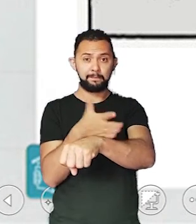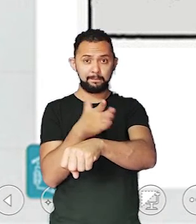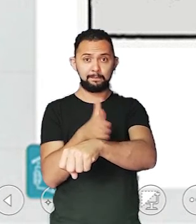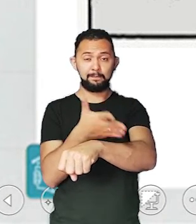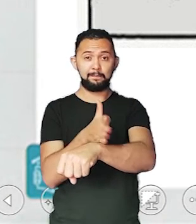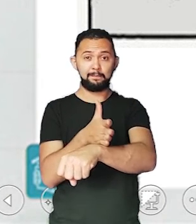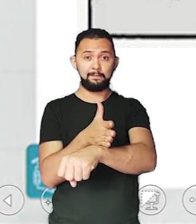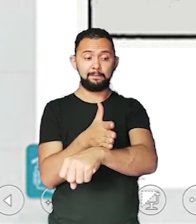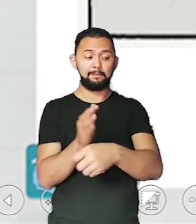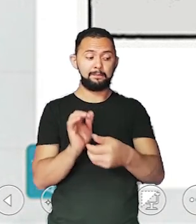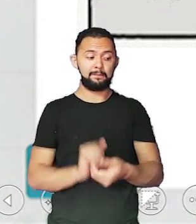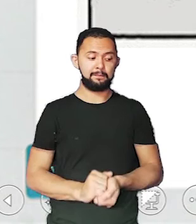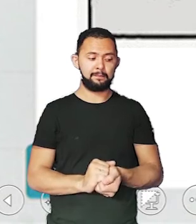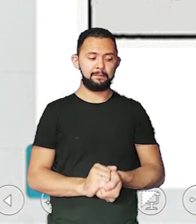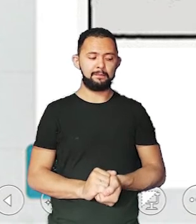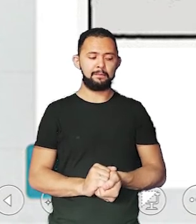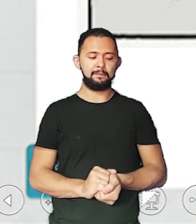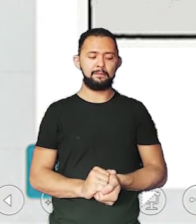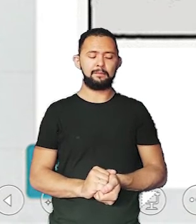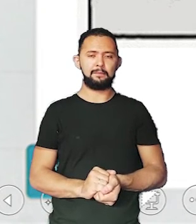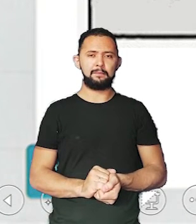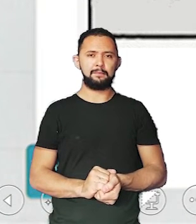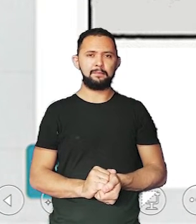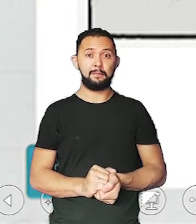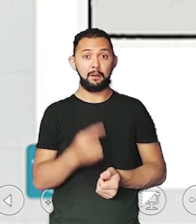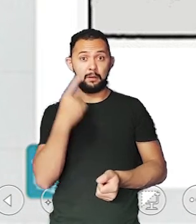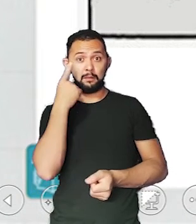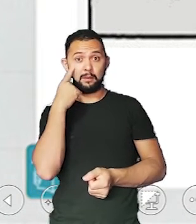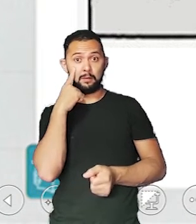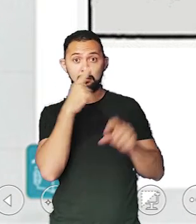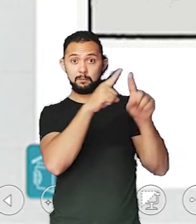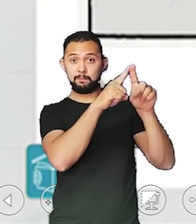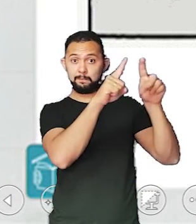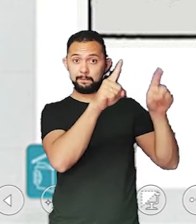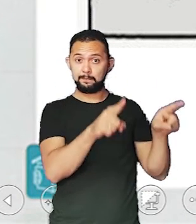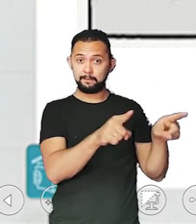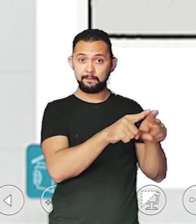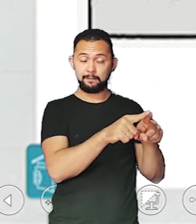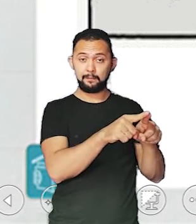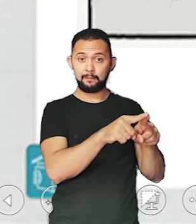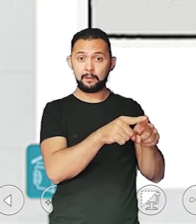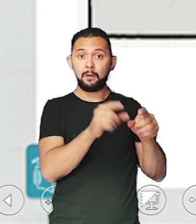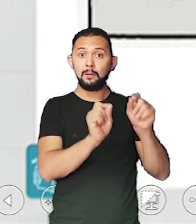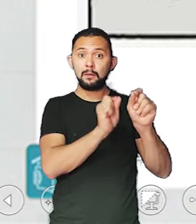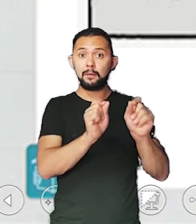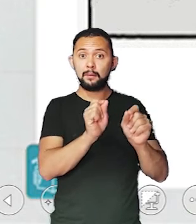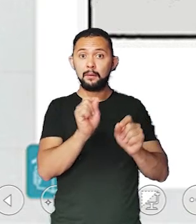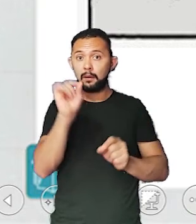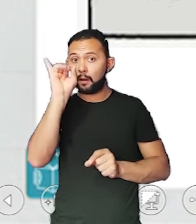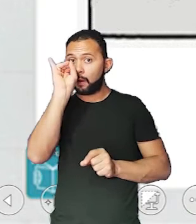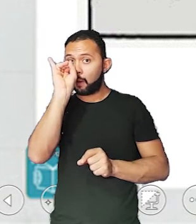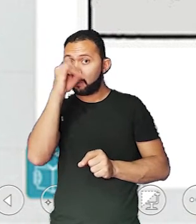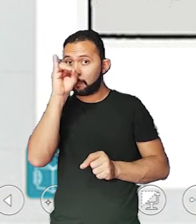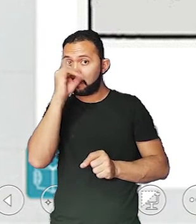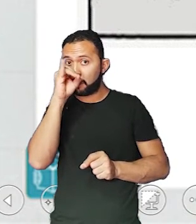imitador de animais, enfim. E aí, quando a gente observa na última tirinha, né, no último quadrinho, chegam aí,